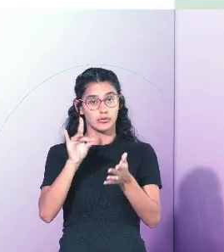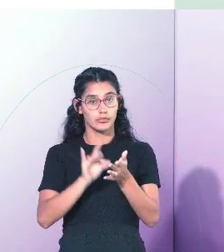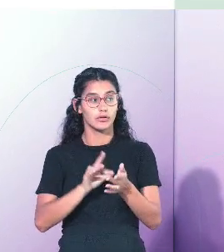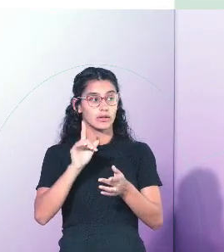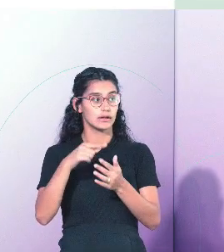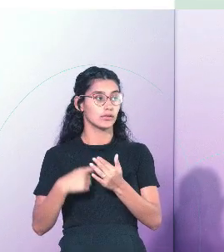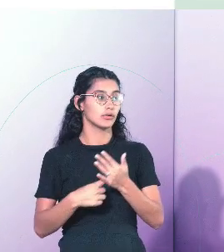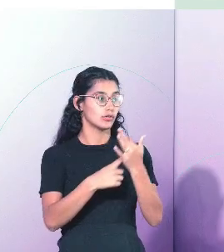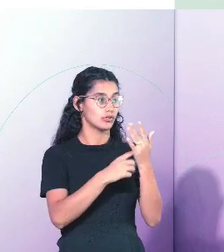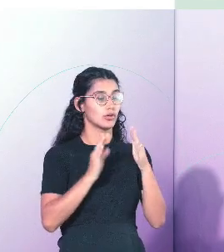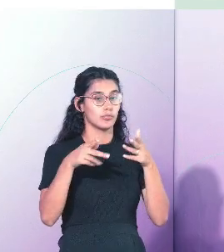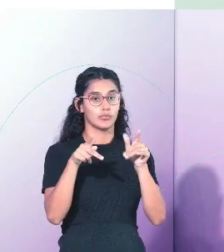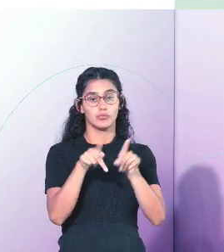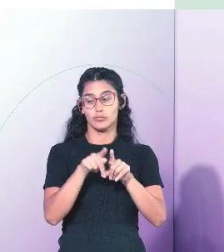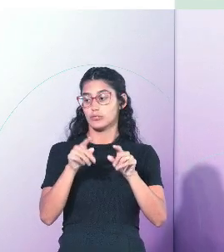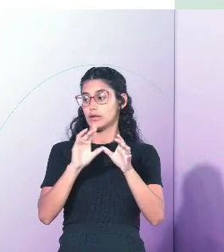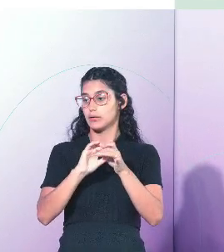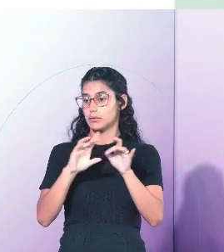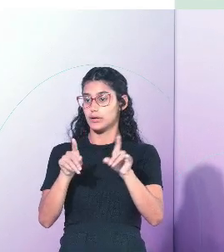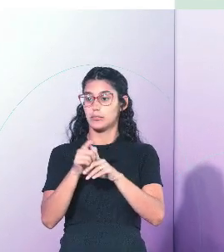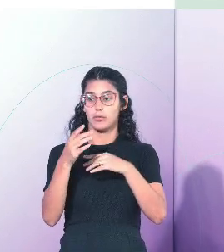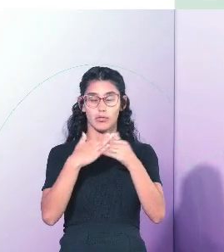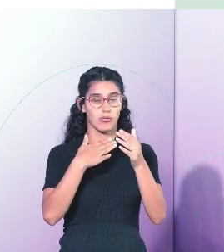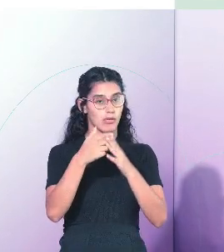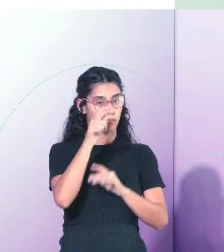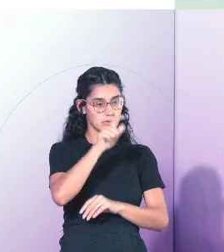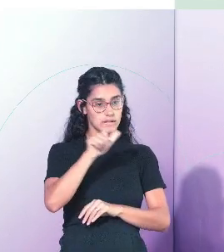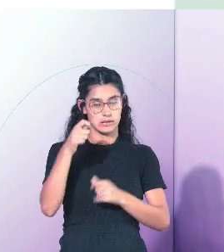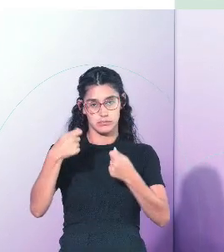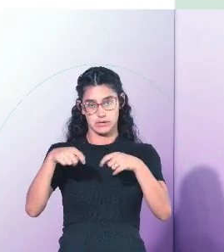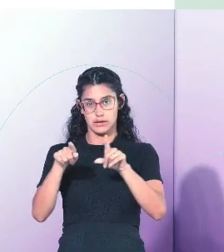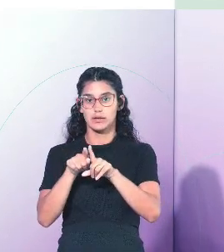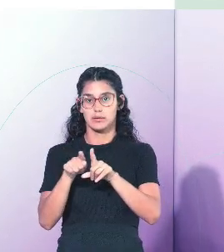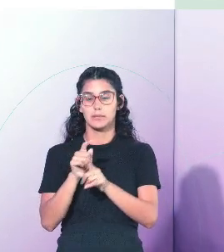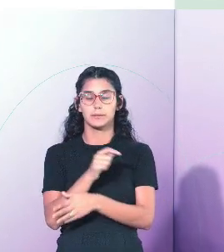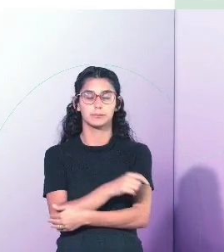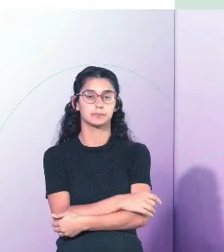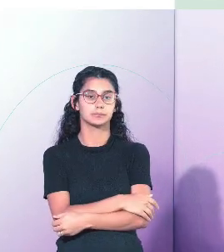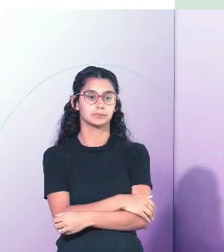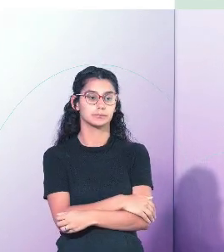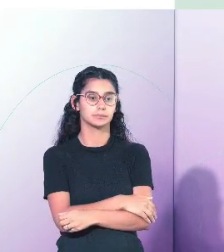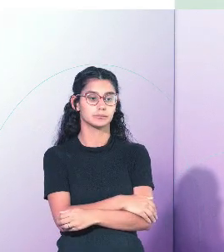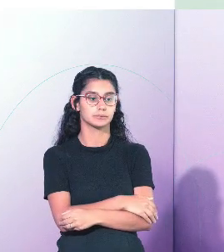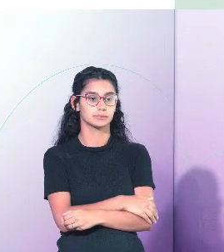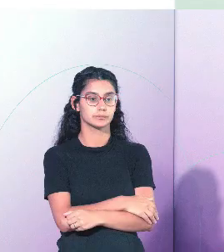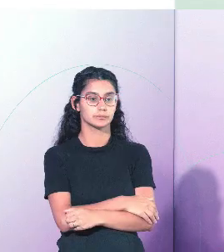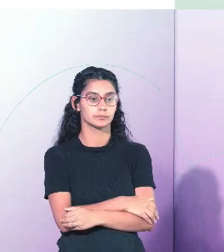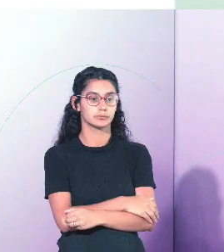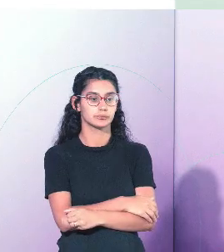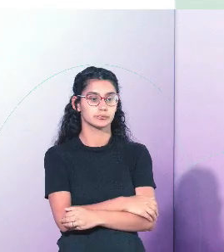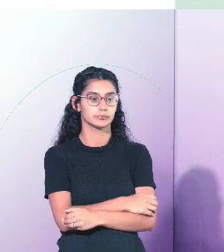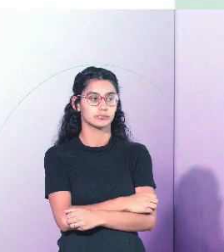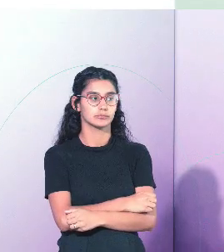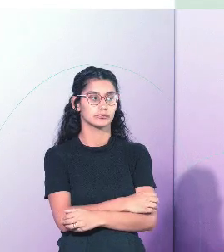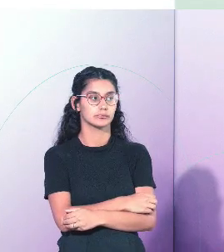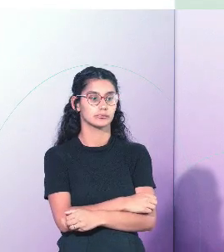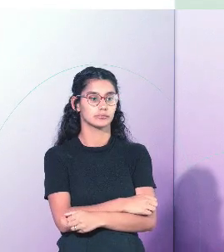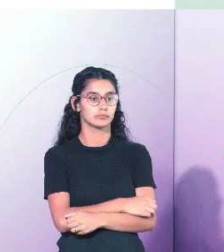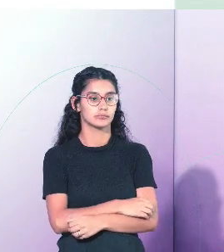as tecnologias vão estar disponíveis para qualquer paciente que precise delas dentro do Brasil. E